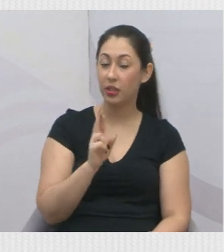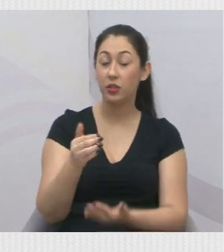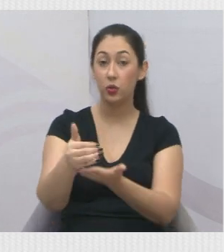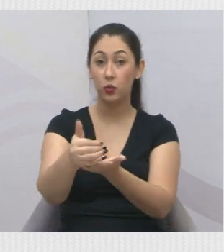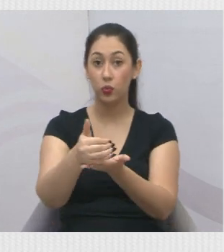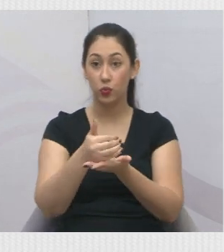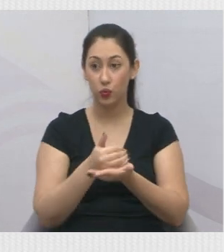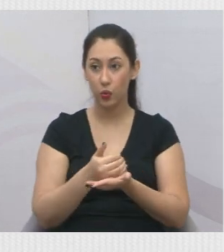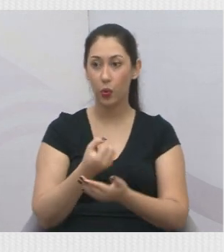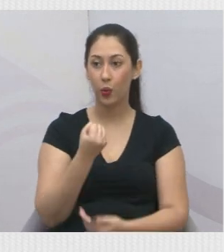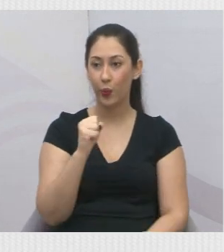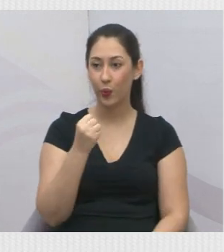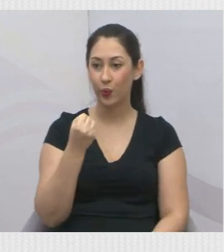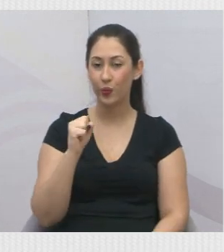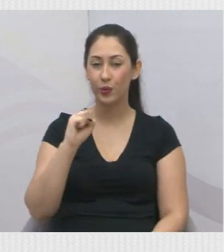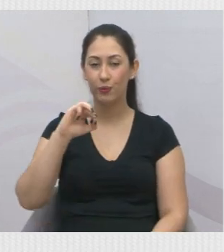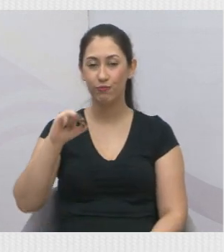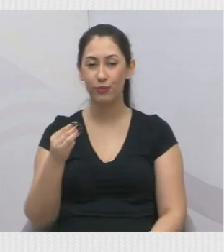R$ 63.037.000, na qual se arrecadou